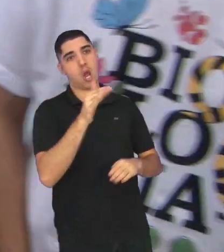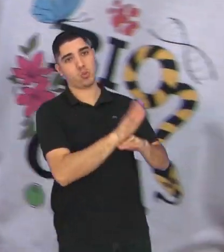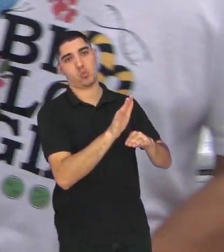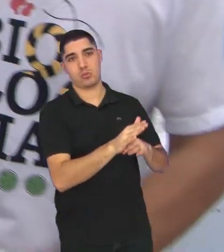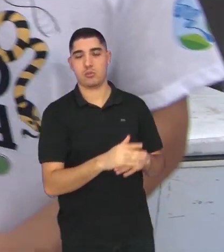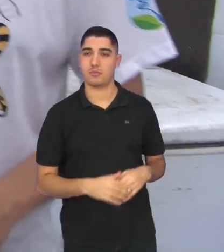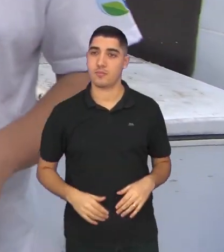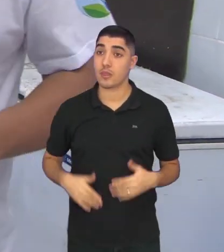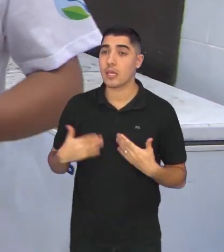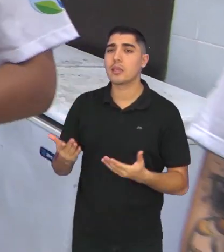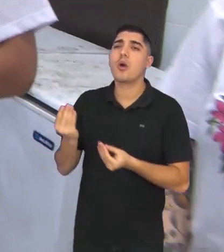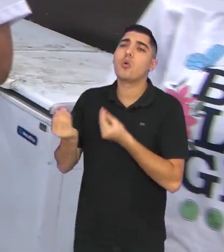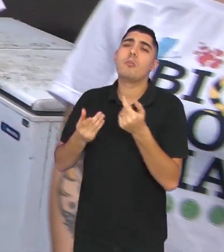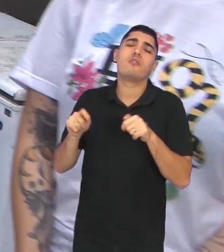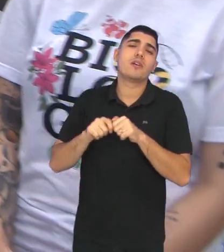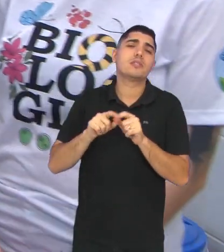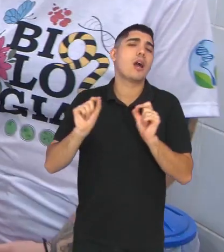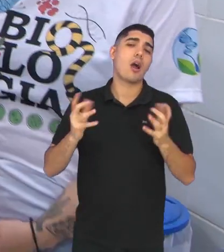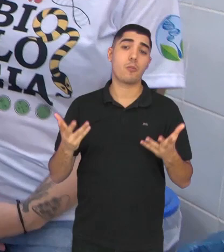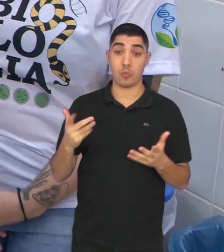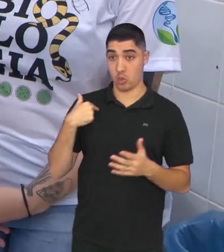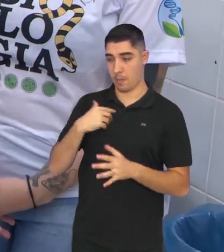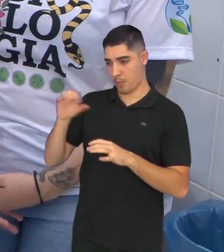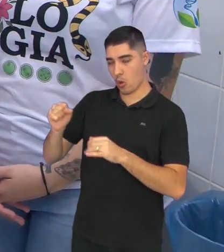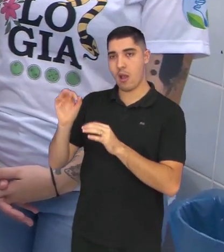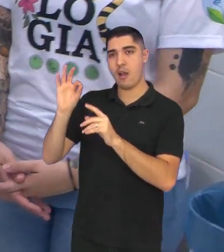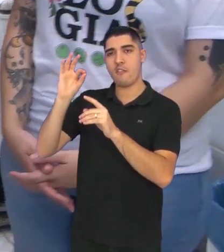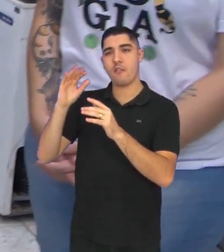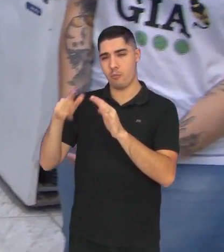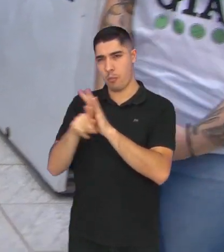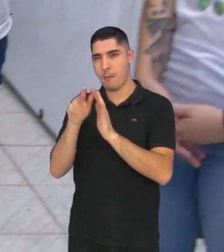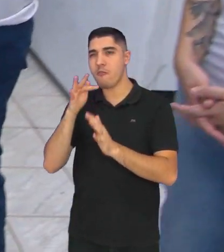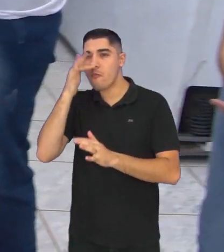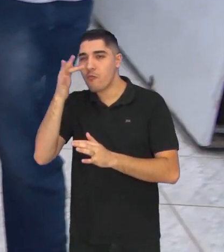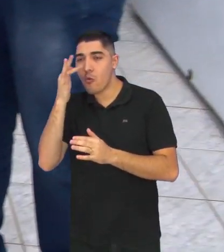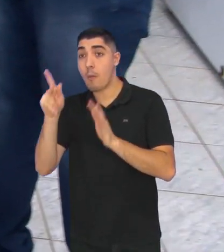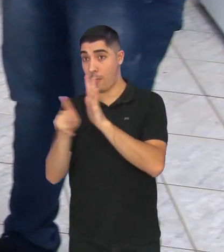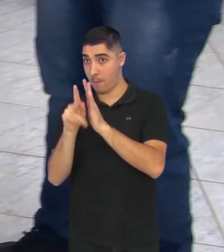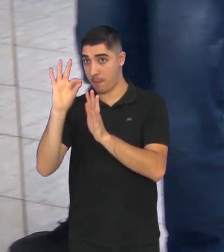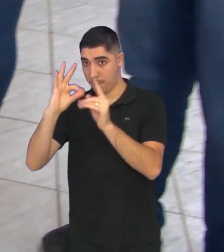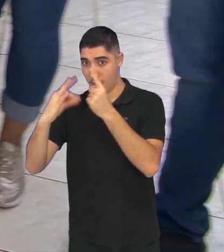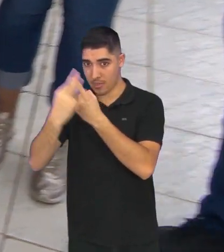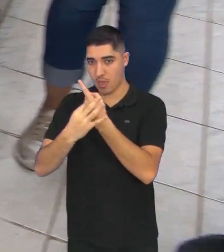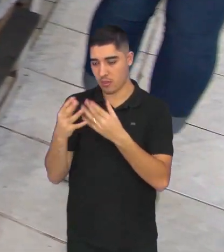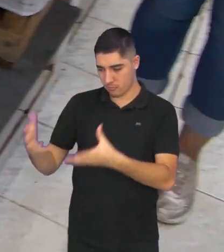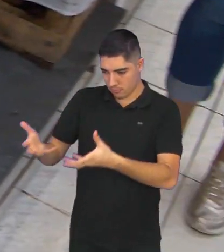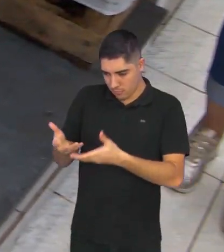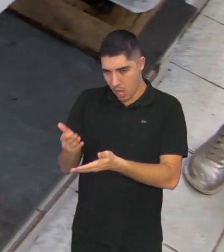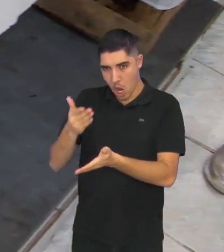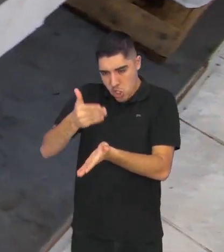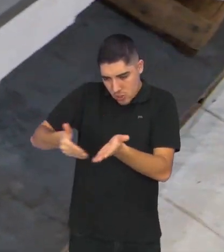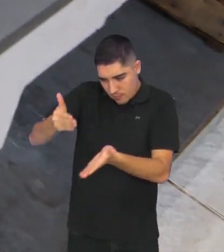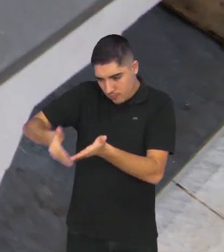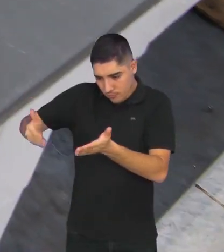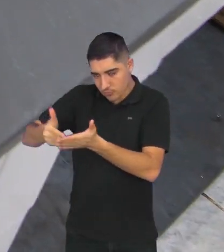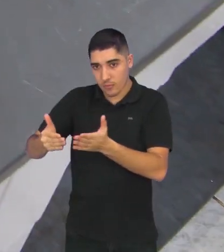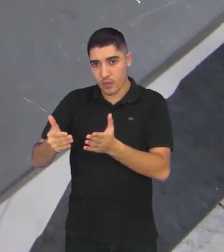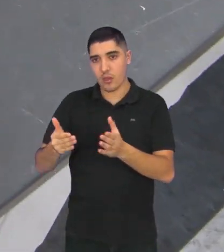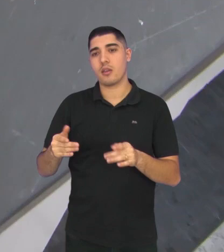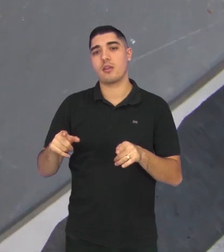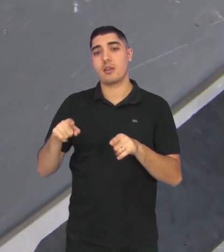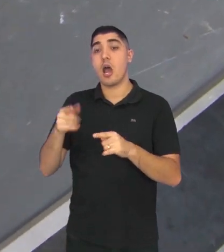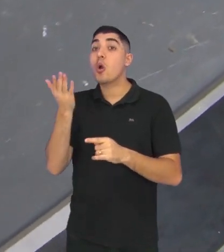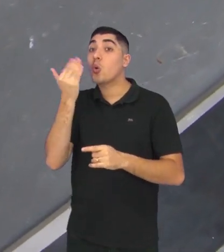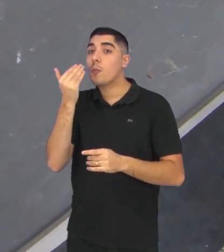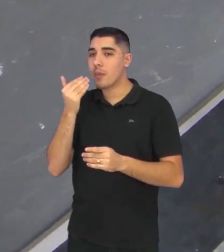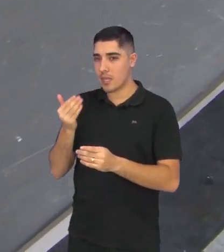processo agora? Então, a gente pegou já uma folha de bananeira, a gente cortou em uns pedaços assim e